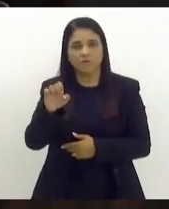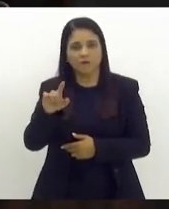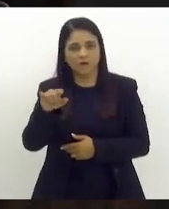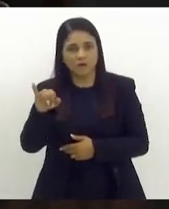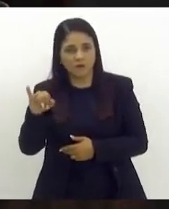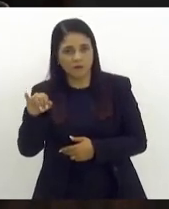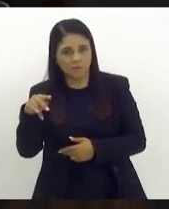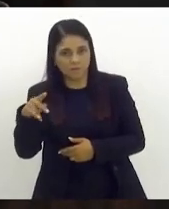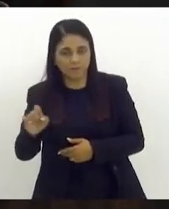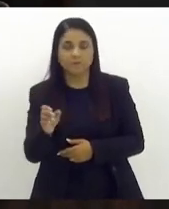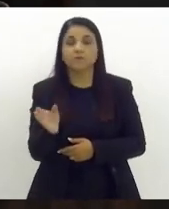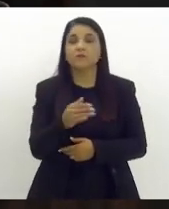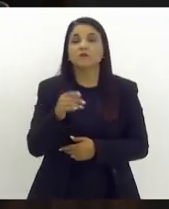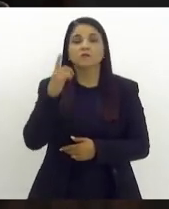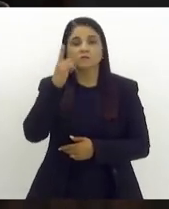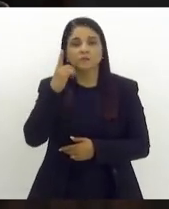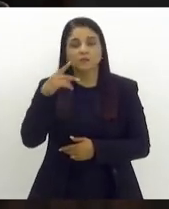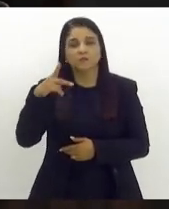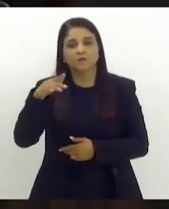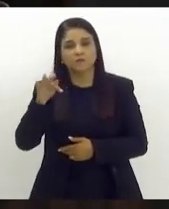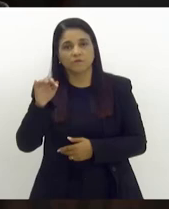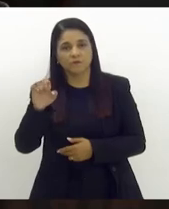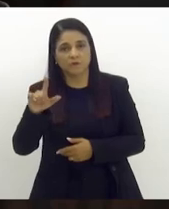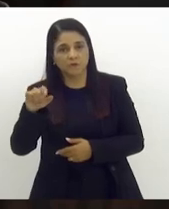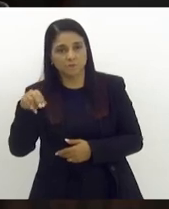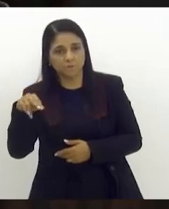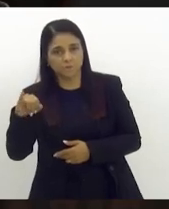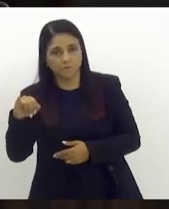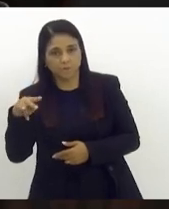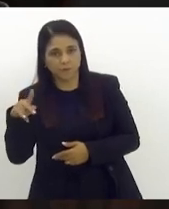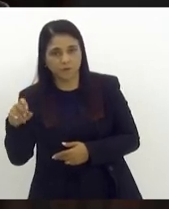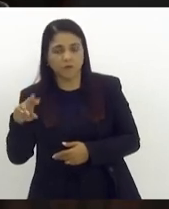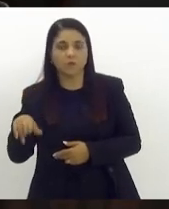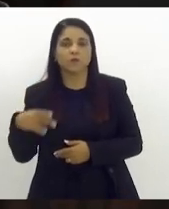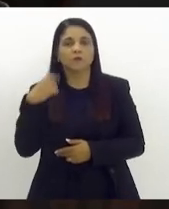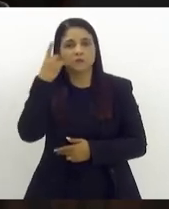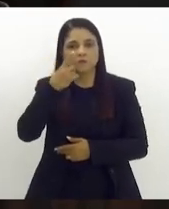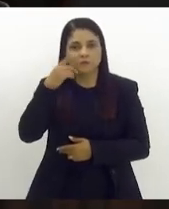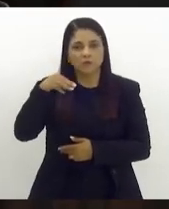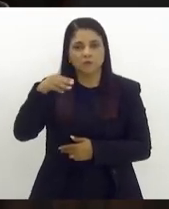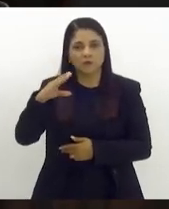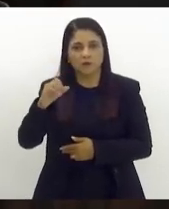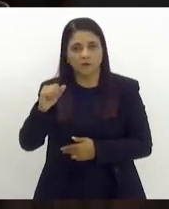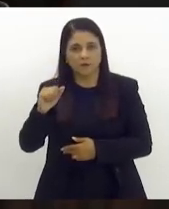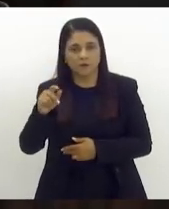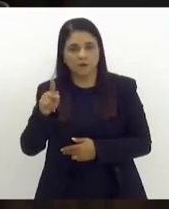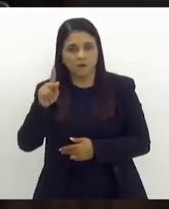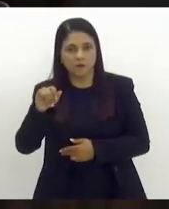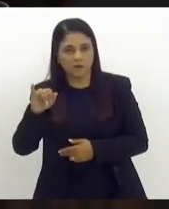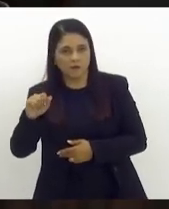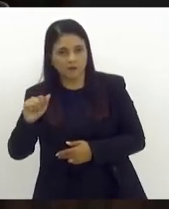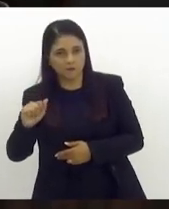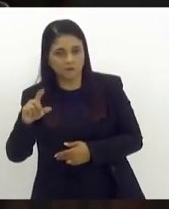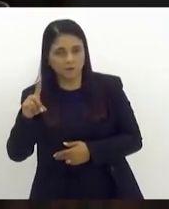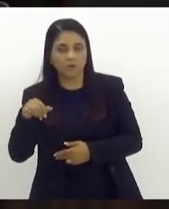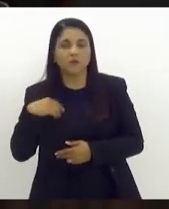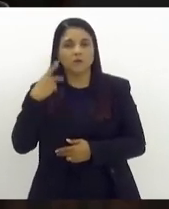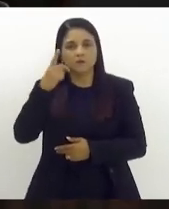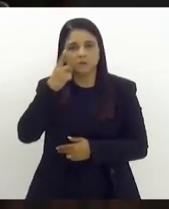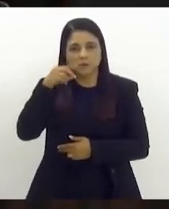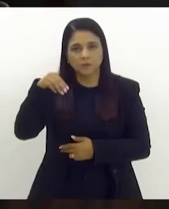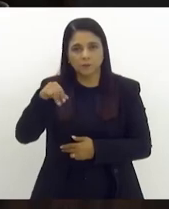Deputado Filipinho Raves. Deputado Cláudio Caiado. Deputado Carlos Mink.